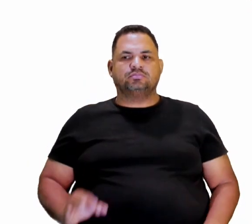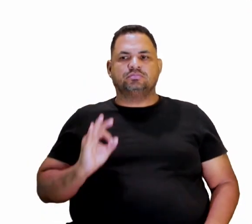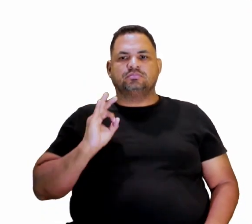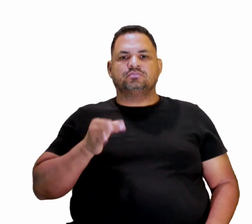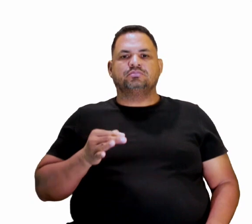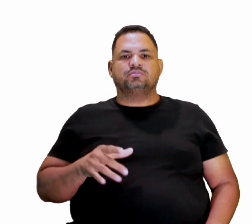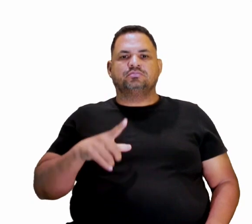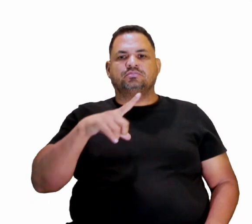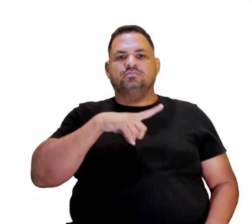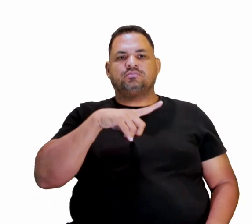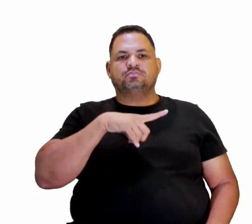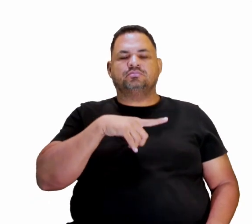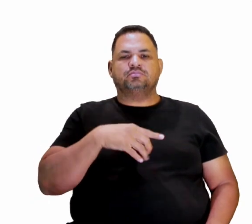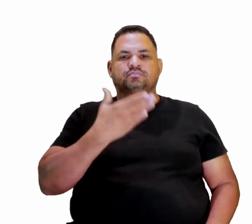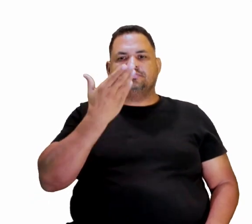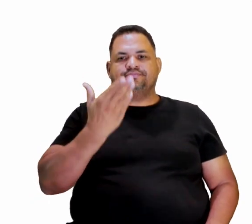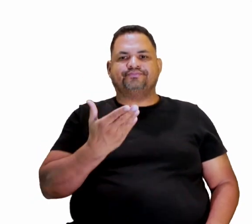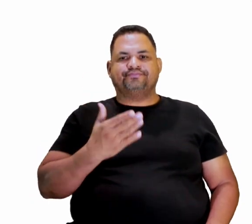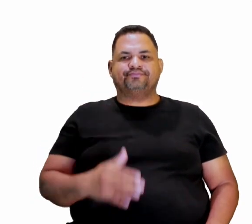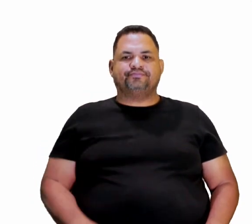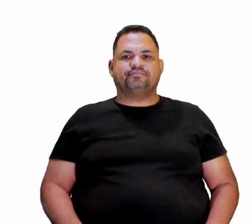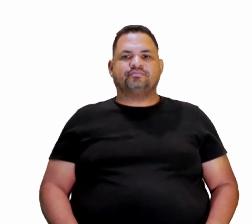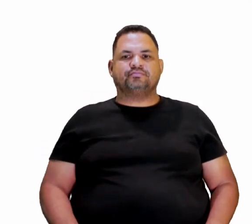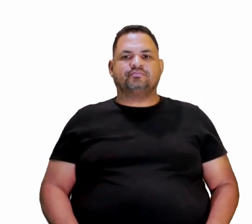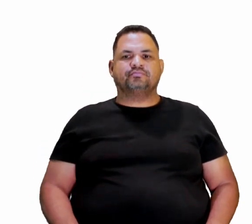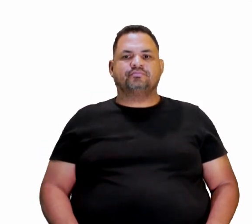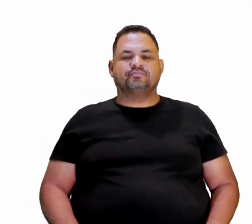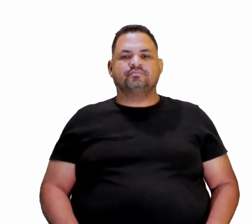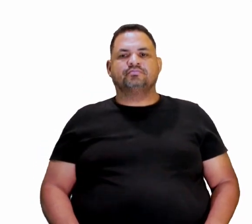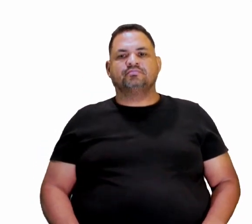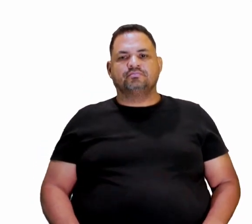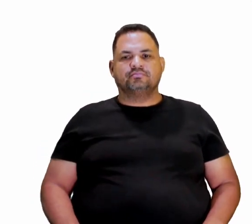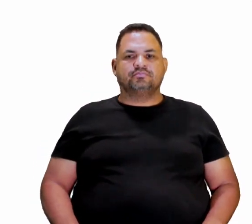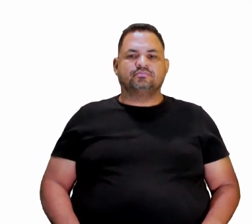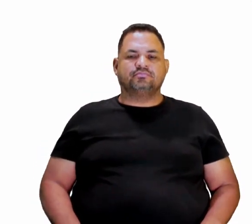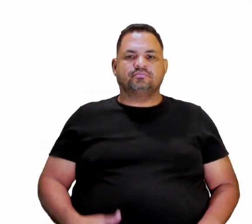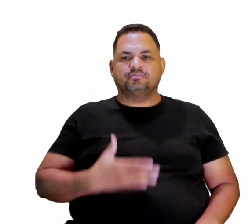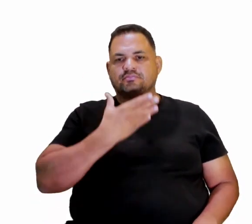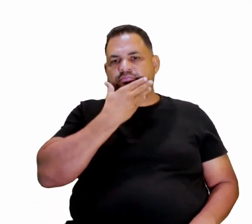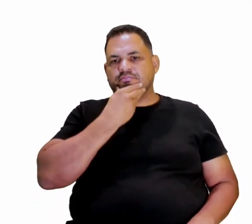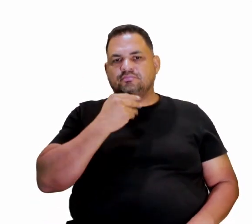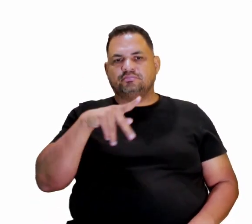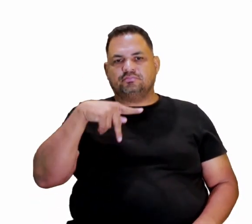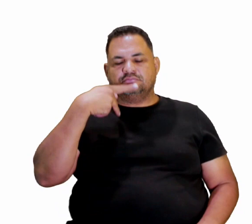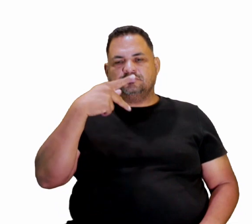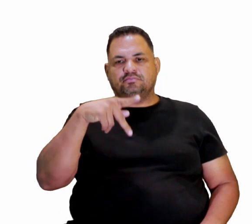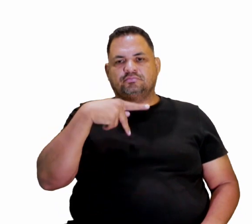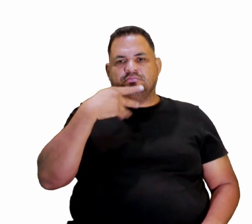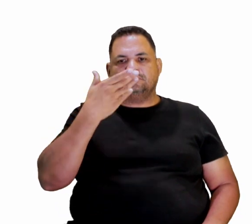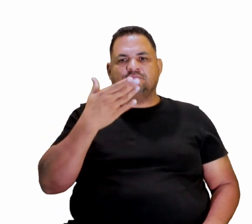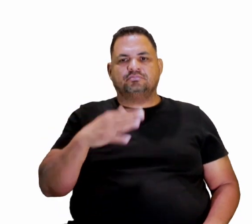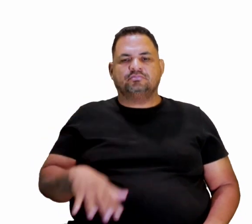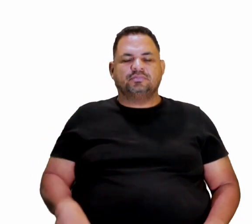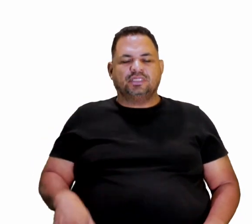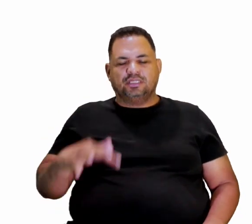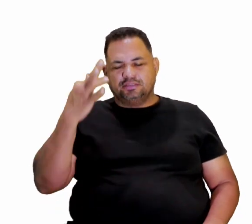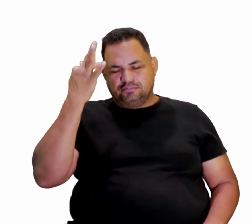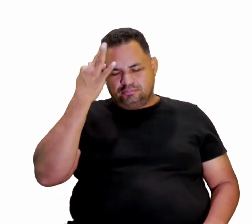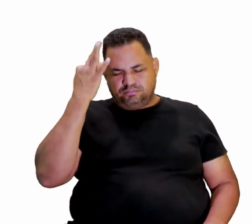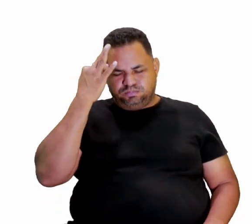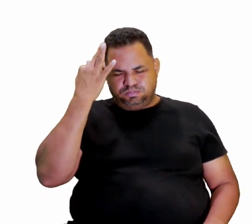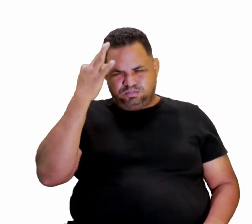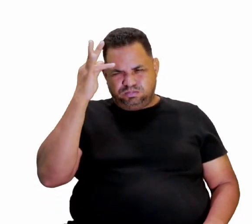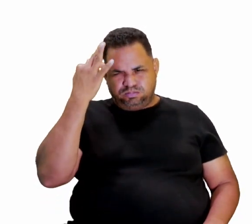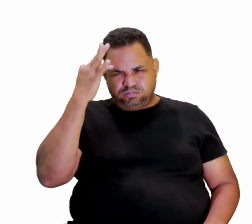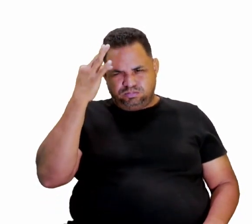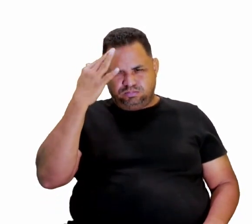Certo? E aí eu tenho a questão desse carinha falando sobre a dor de cabeça